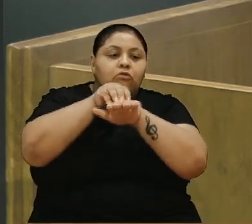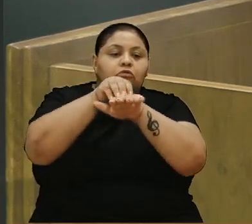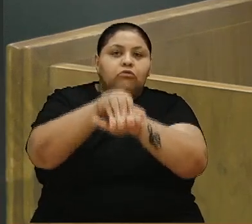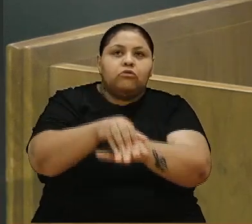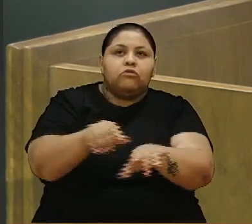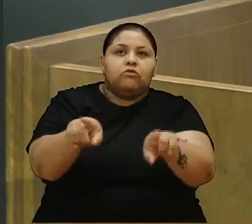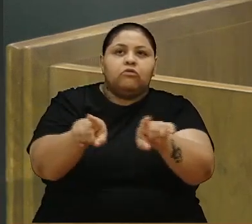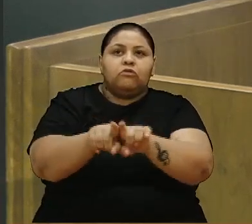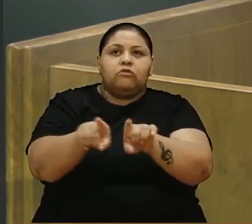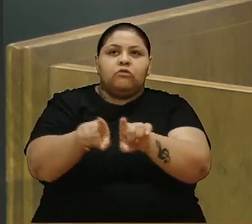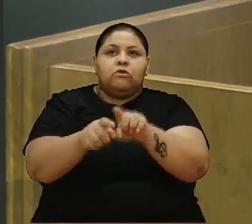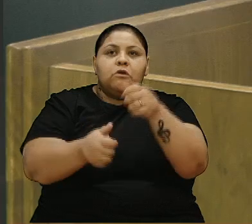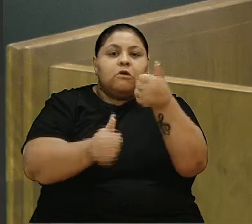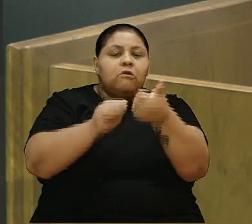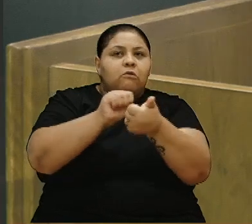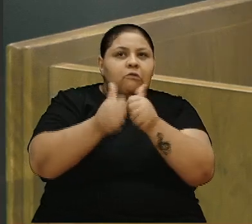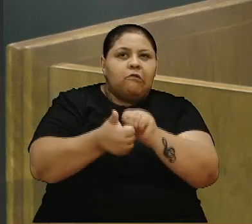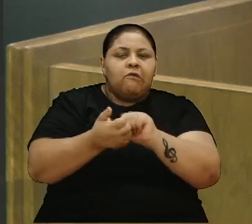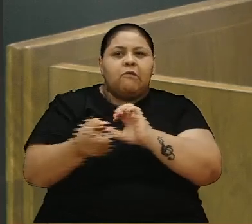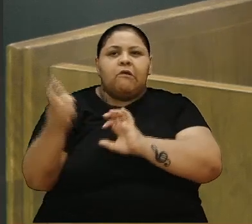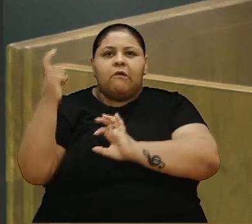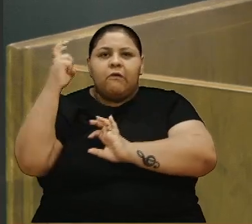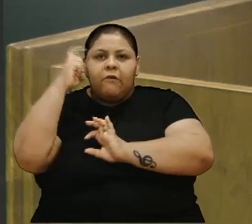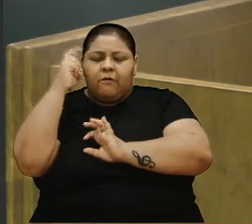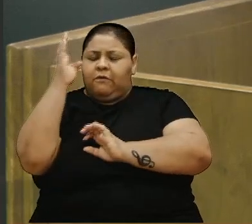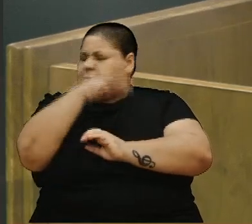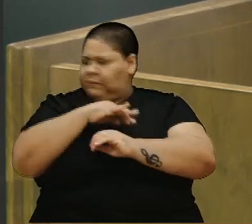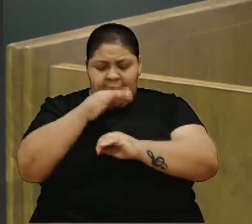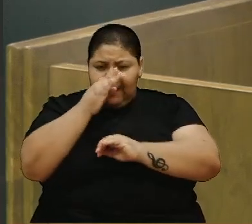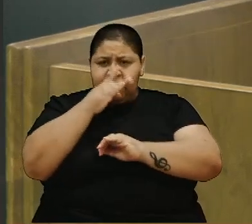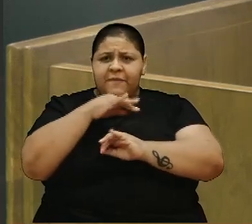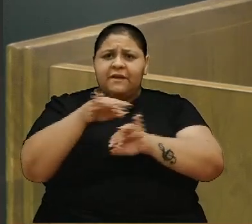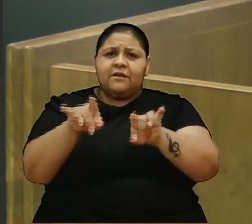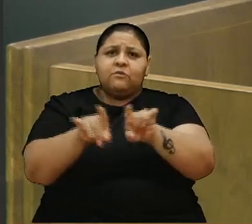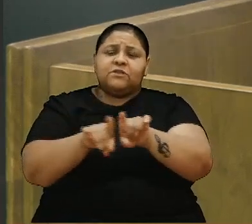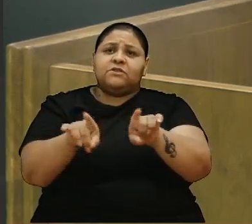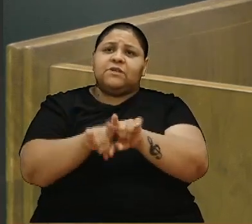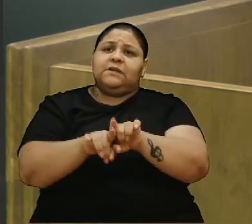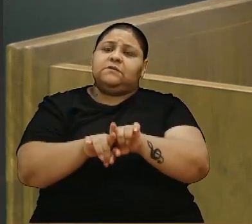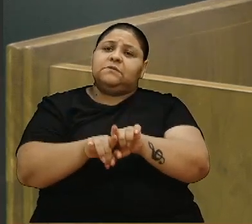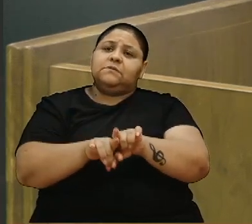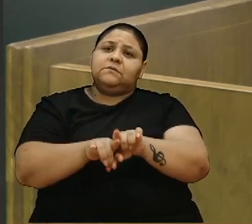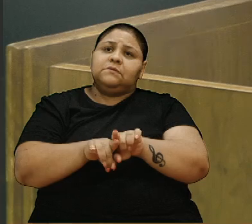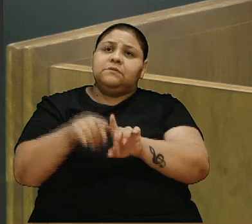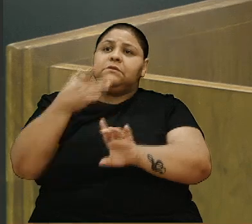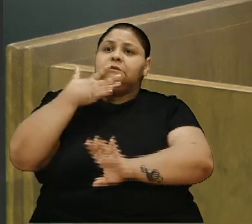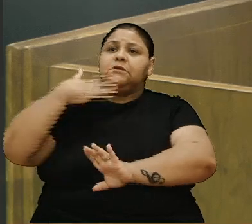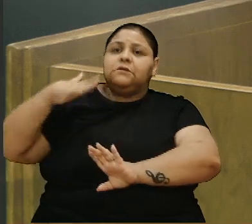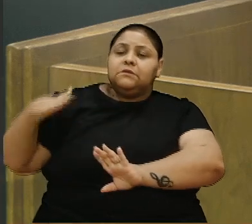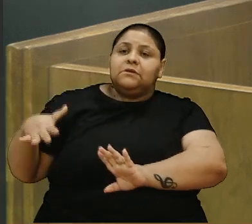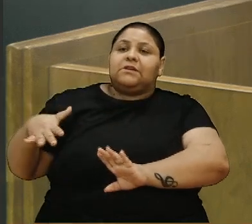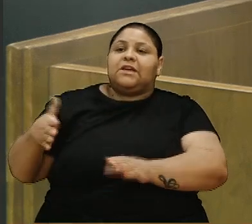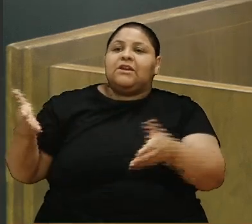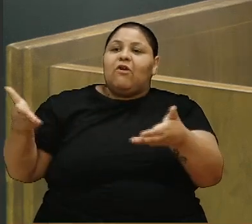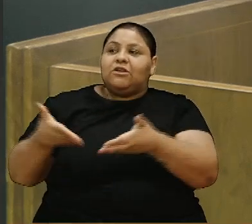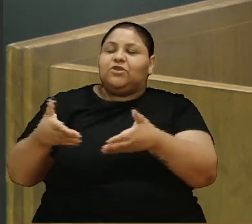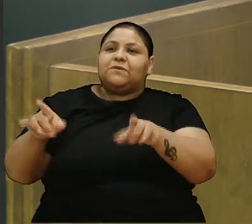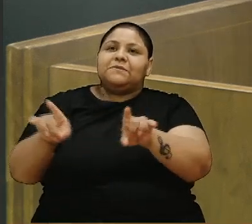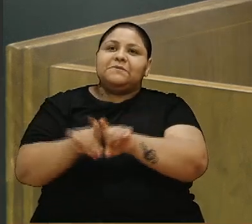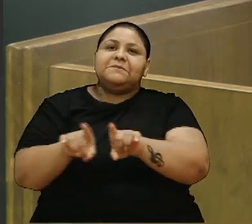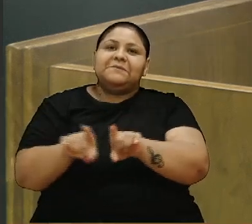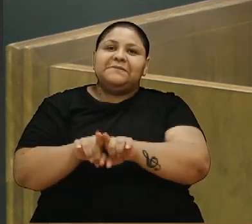o esporte, a cultura. Porque na medida que um estudante, que uma criança está